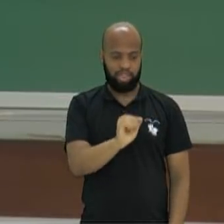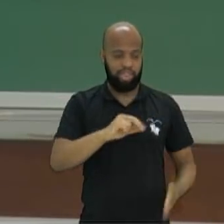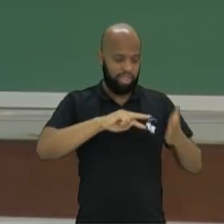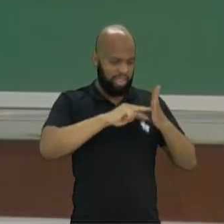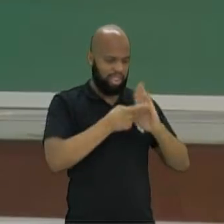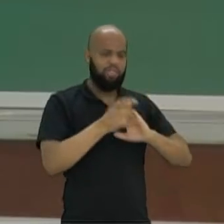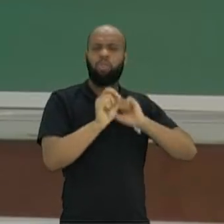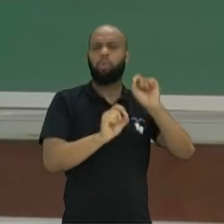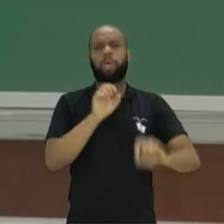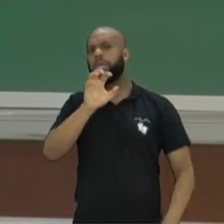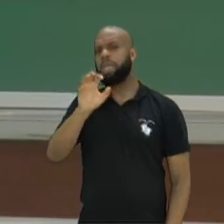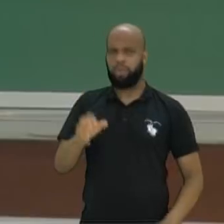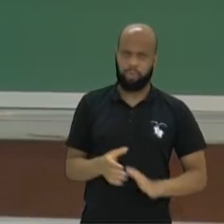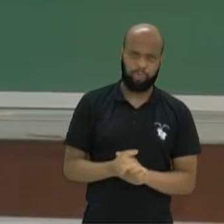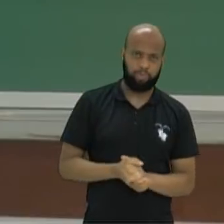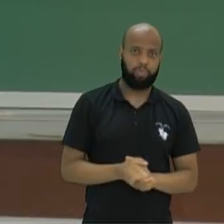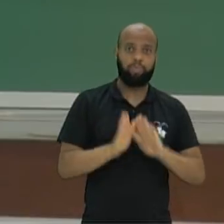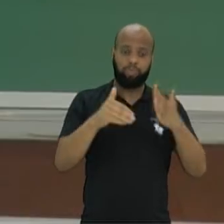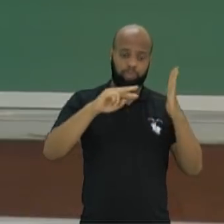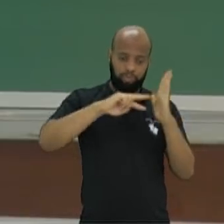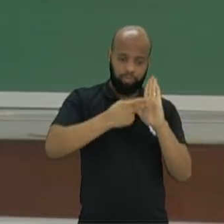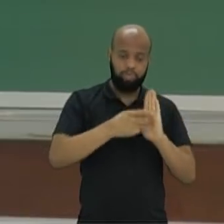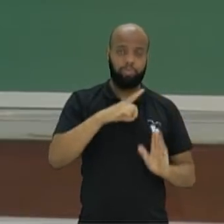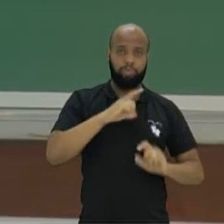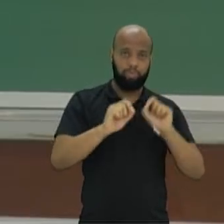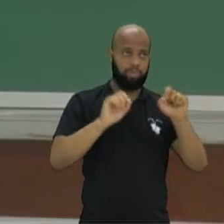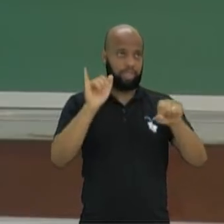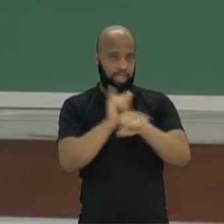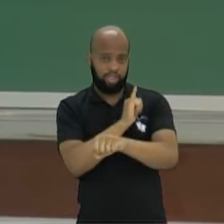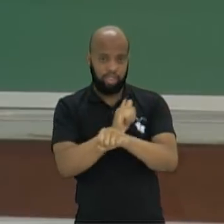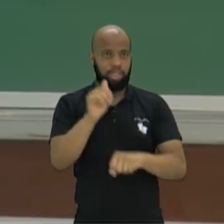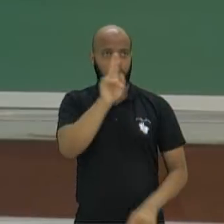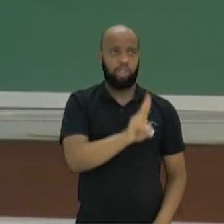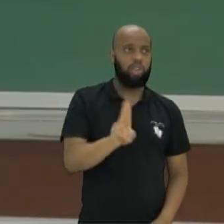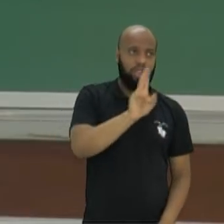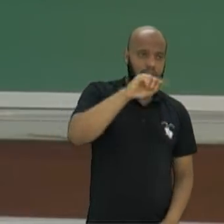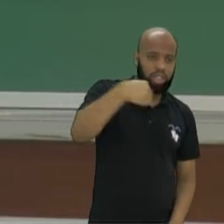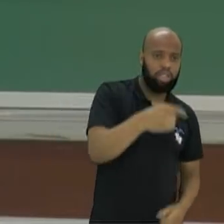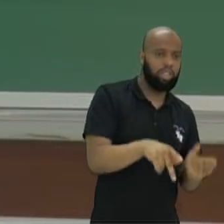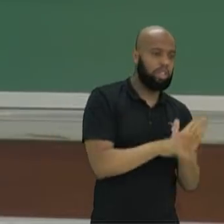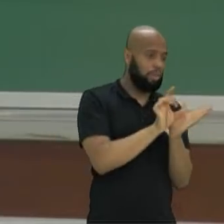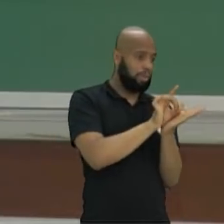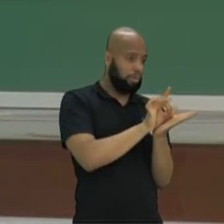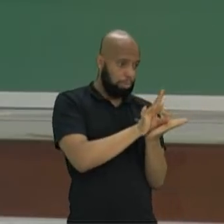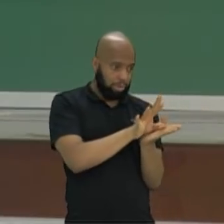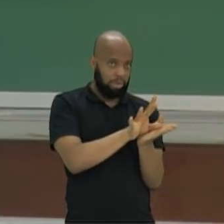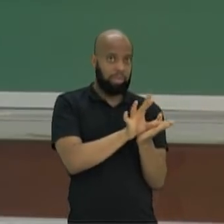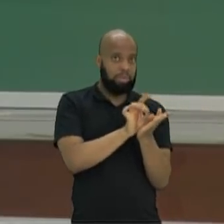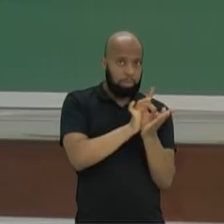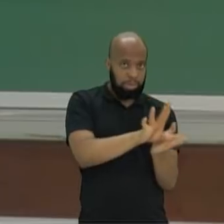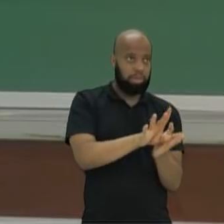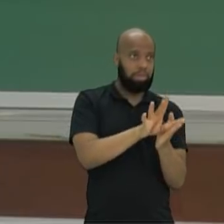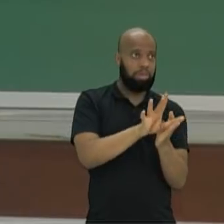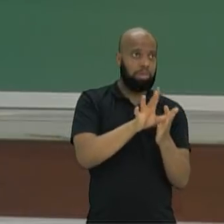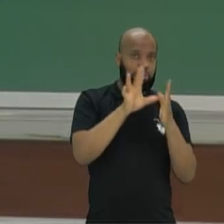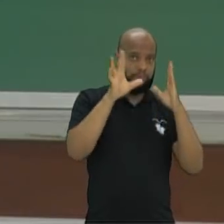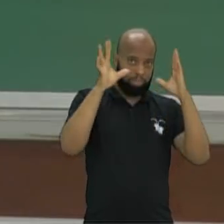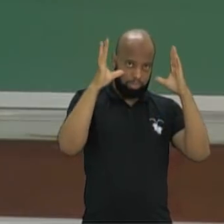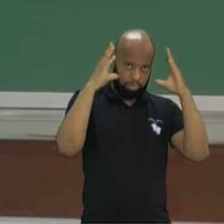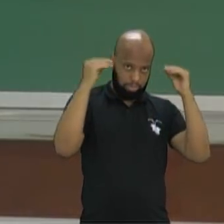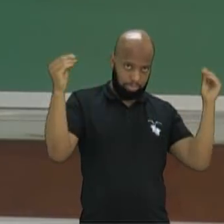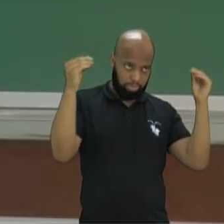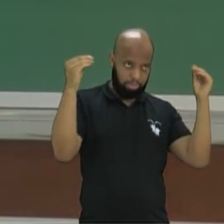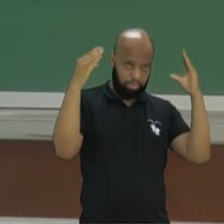Significa o que, professor, com isso? Significa que uma das estratégias, depois da expulsão de Portugal, a